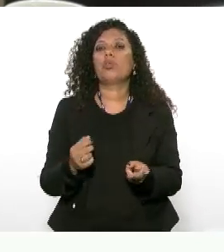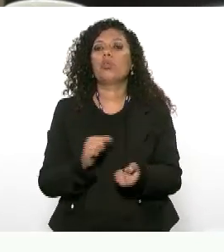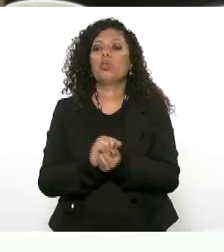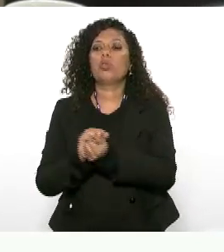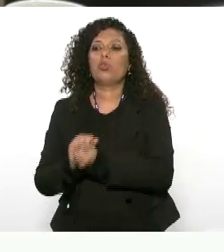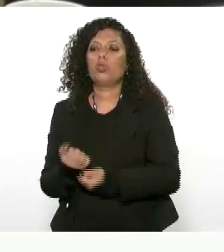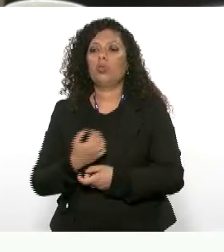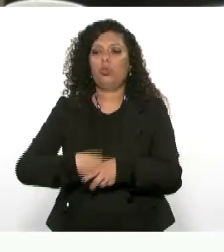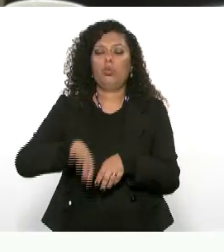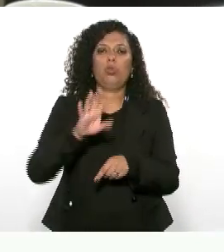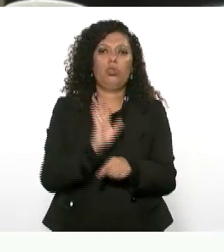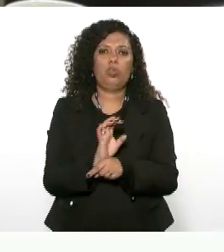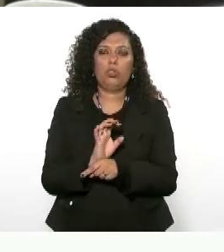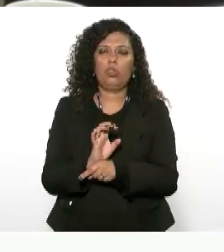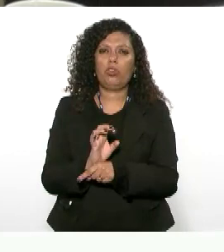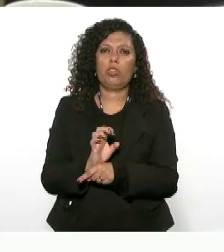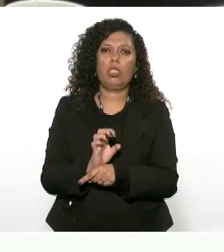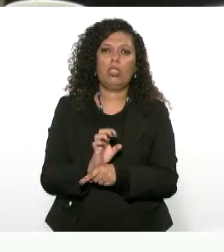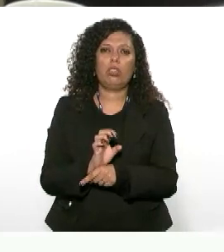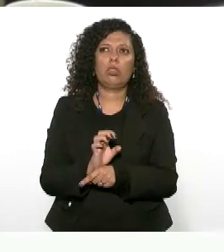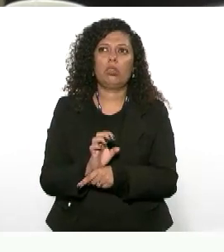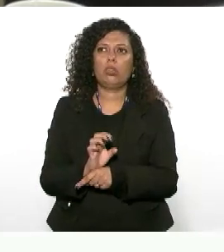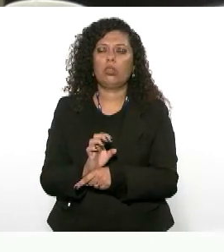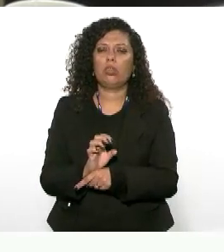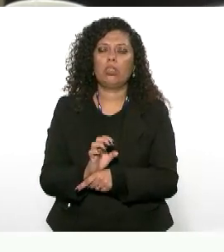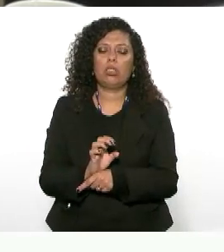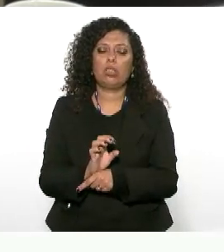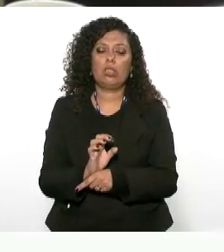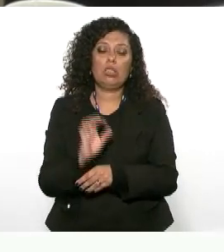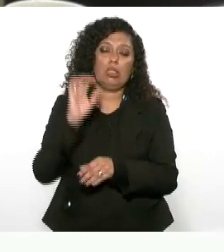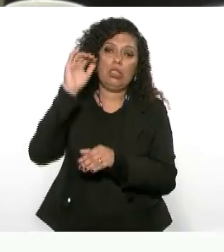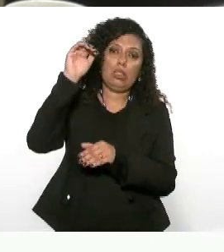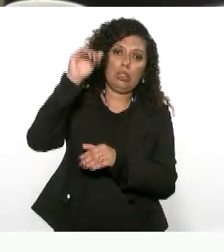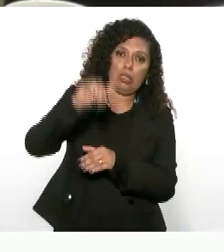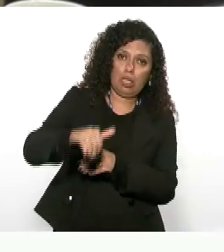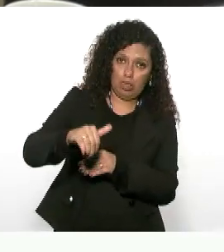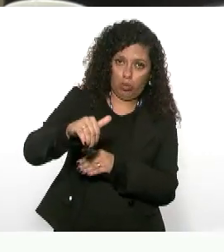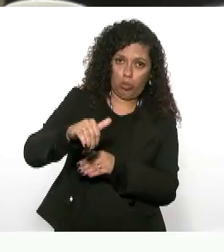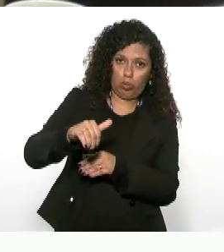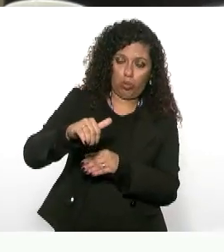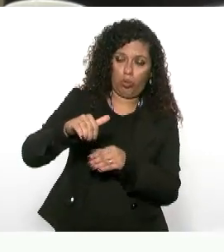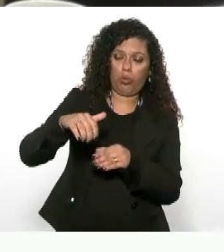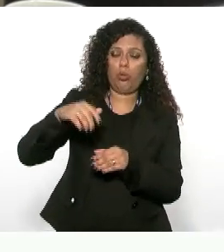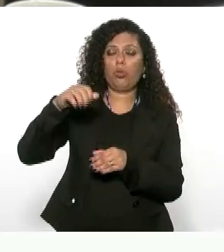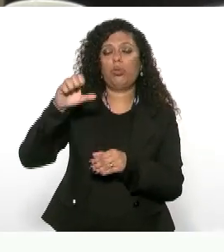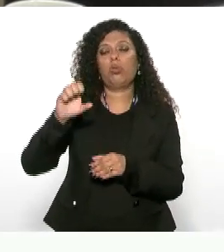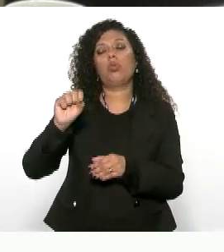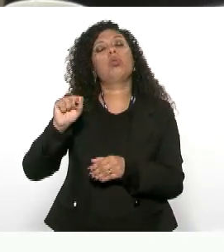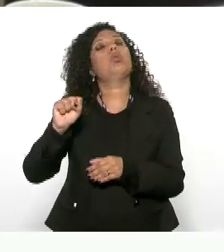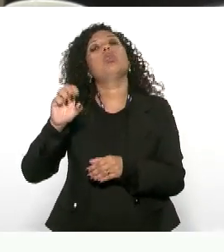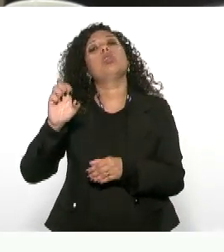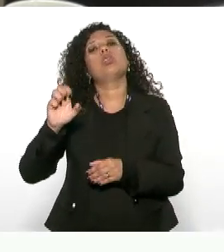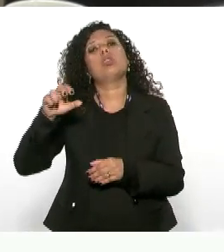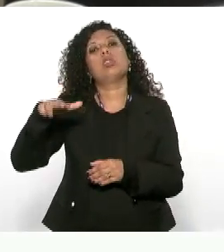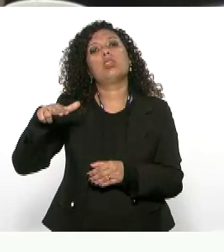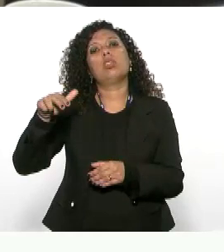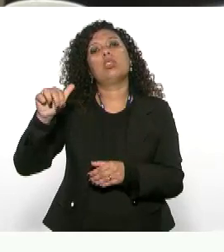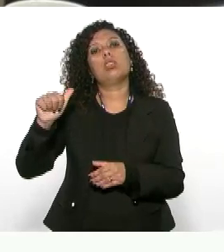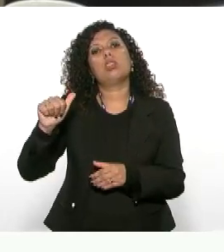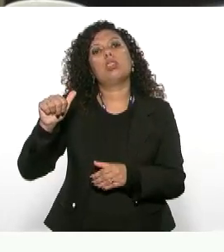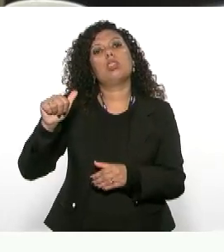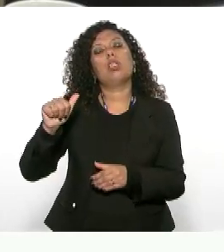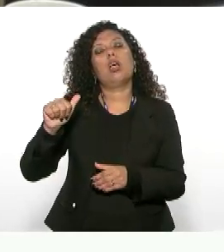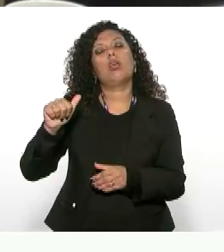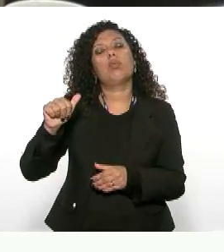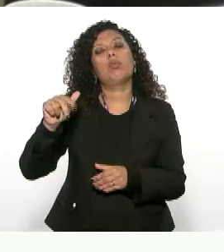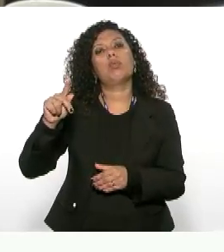os estados, né? E dentro da Senasp deve estar ainda o Conselho Nacional de Chefes de